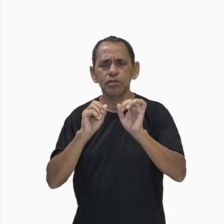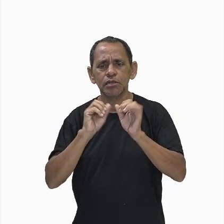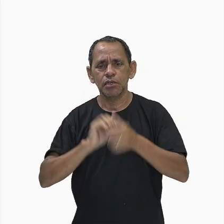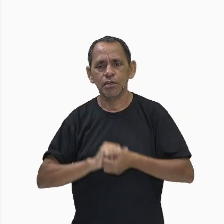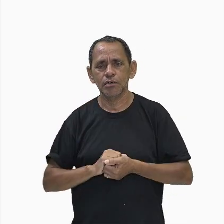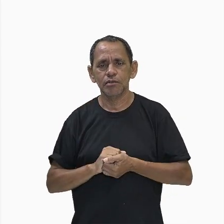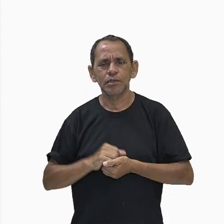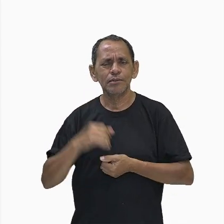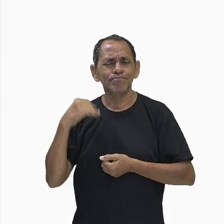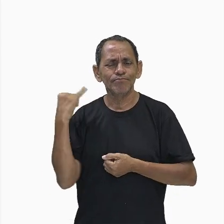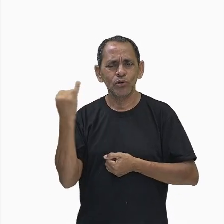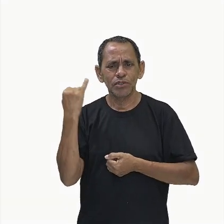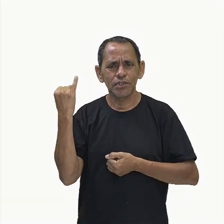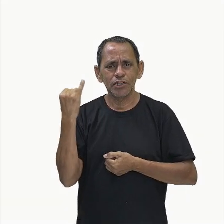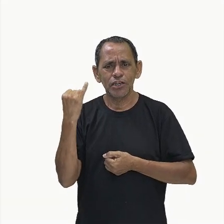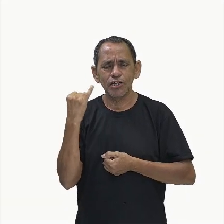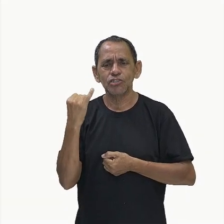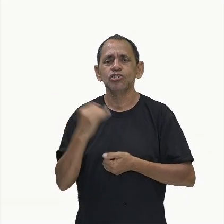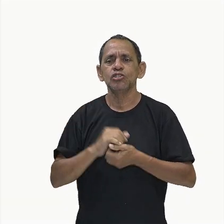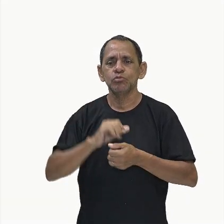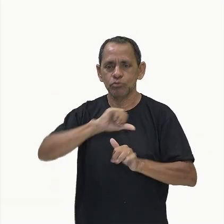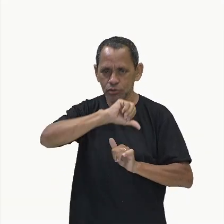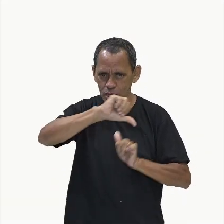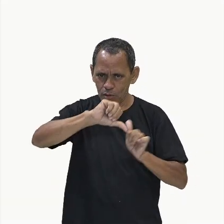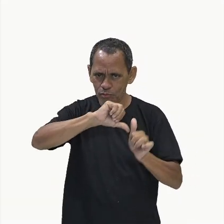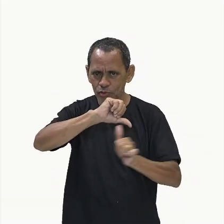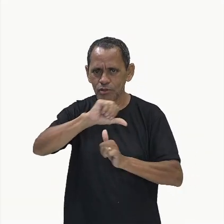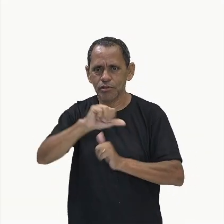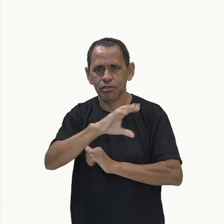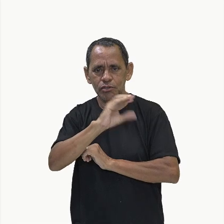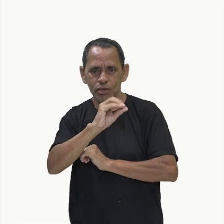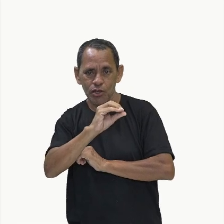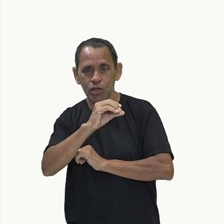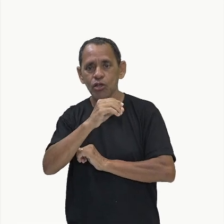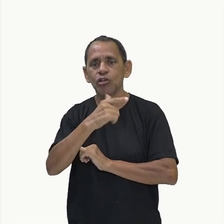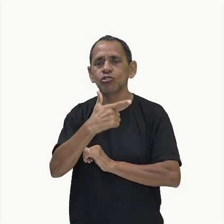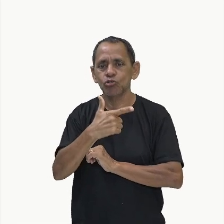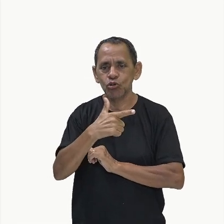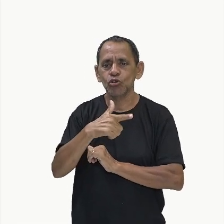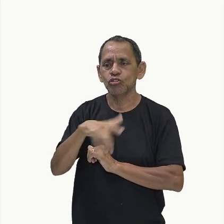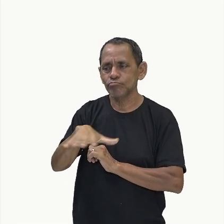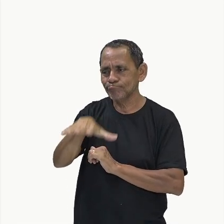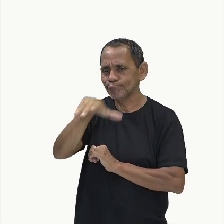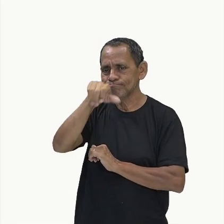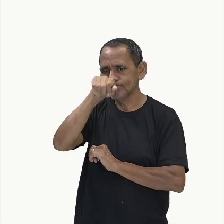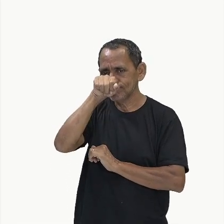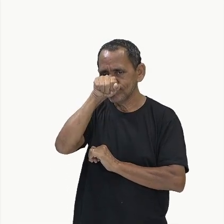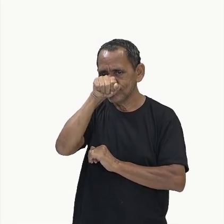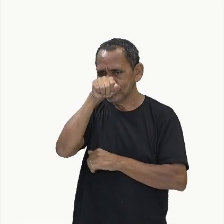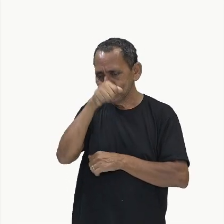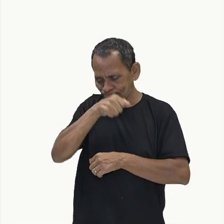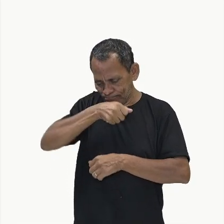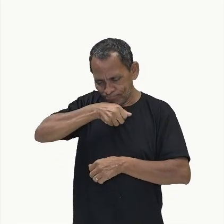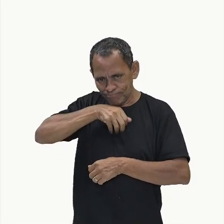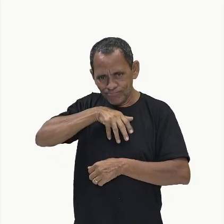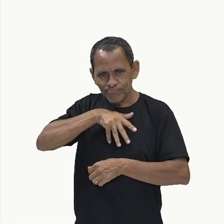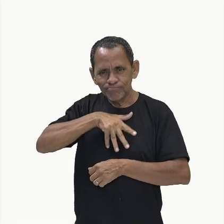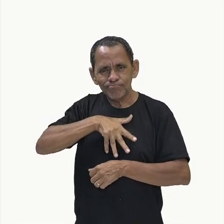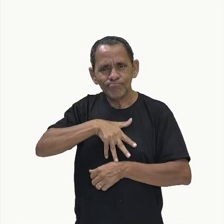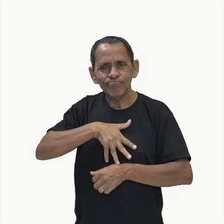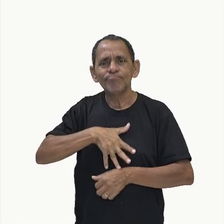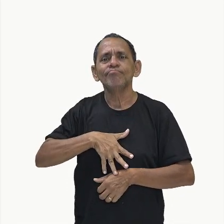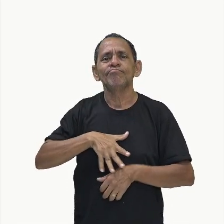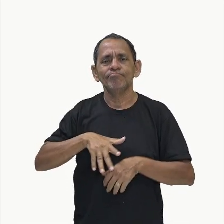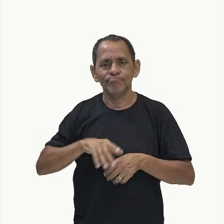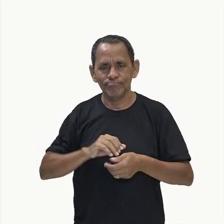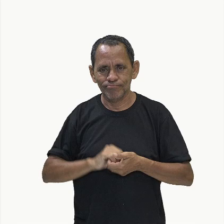na entrega de oxigênio necessário. Olha só, olha aqui novamente